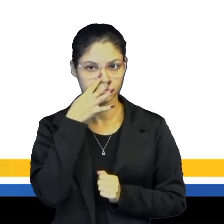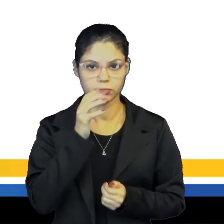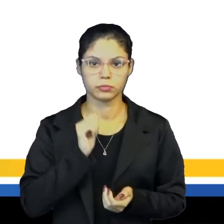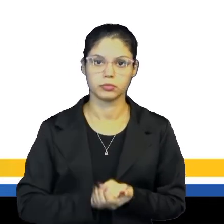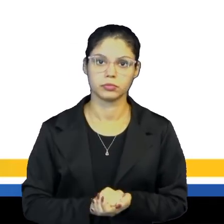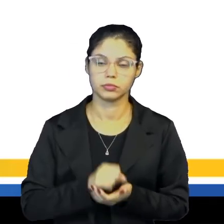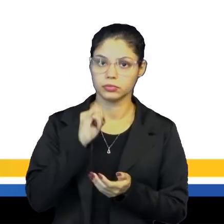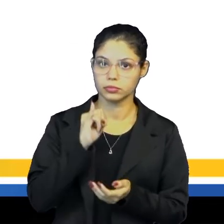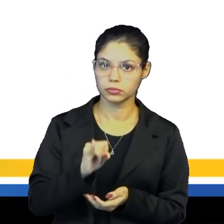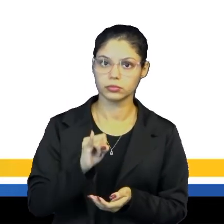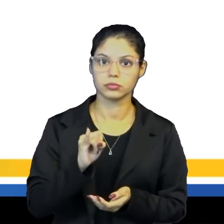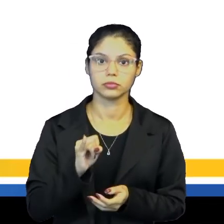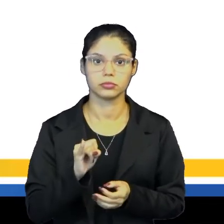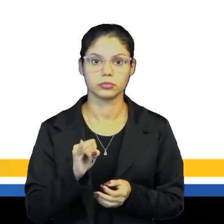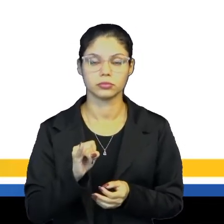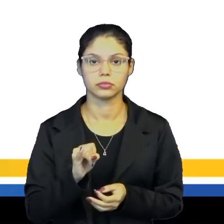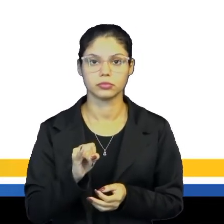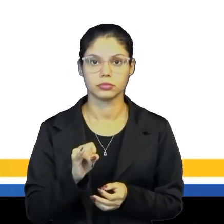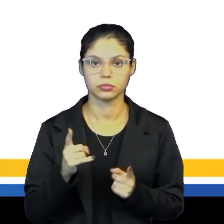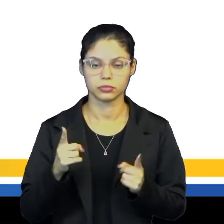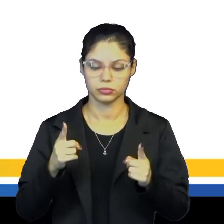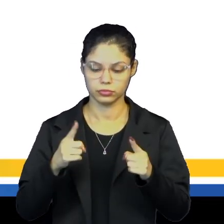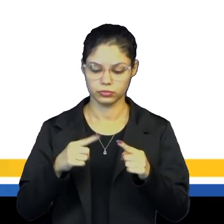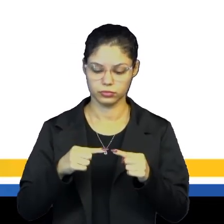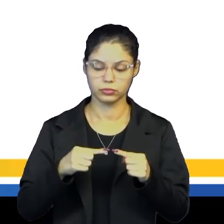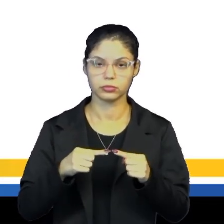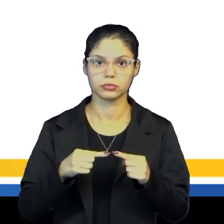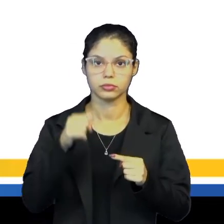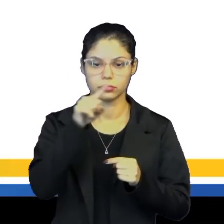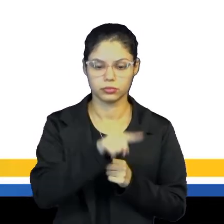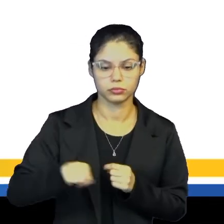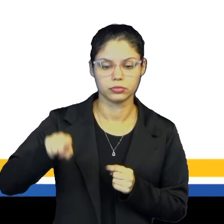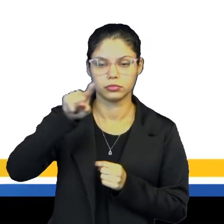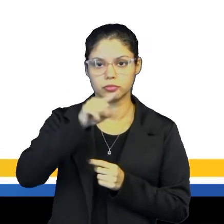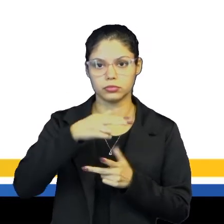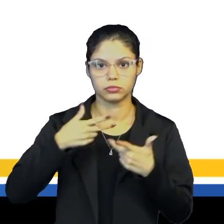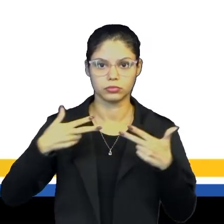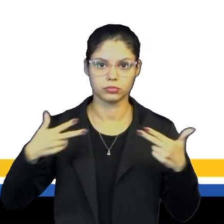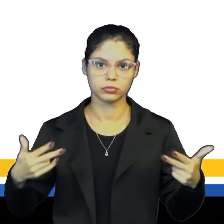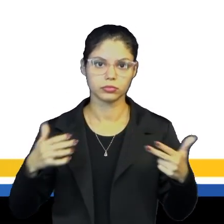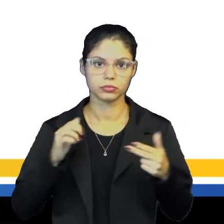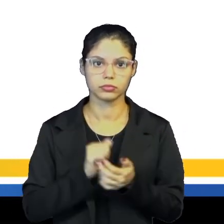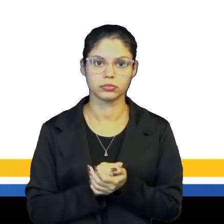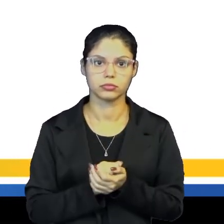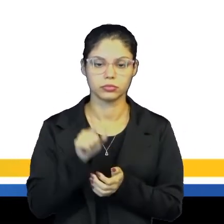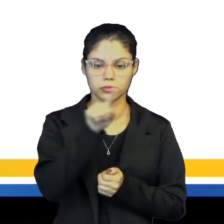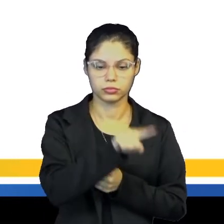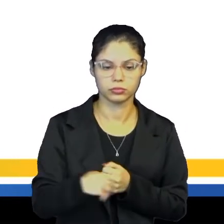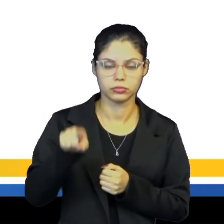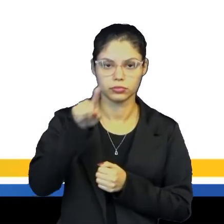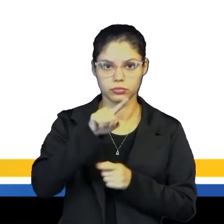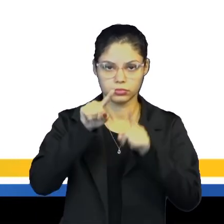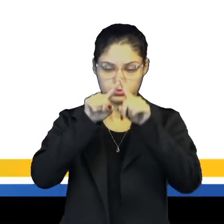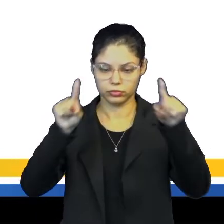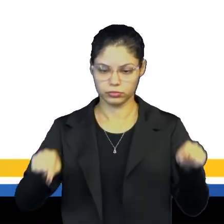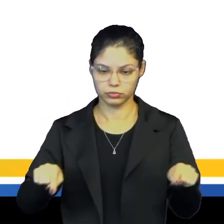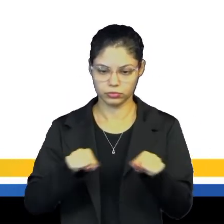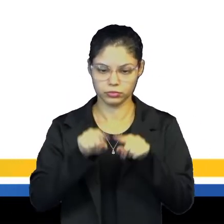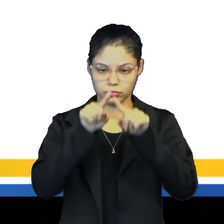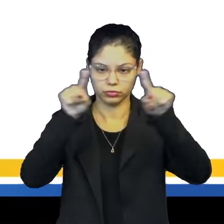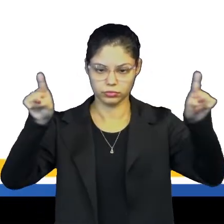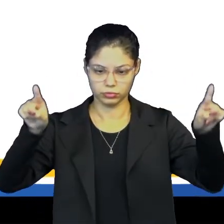que se a linha não se fechar no contorno desses objetos, nós temos aí, ó, o círculo, o